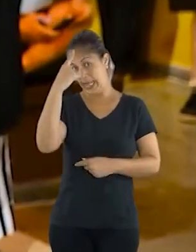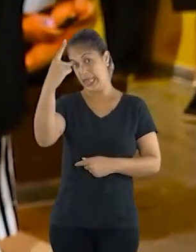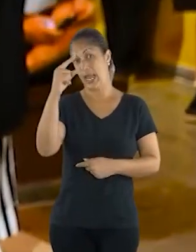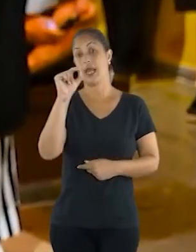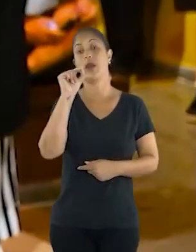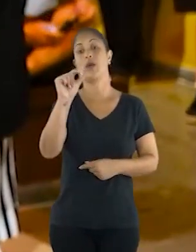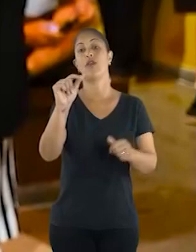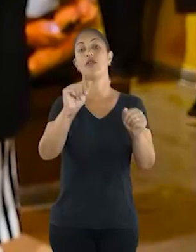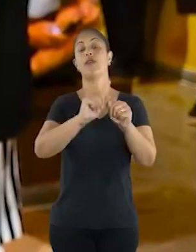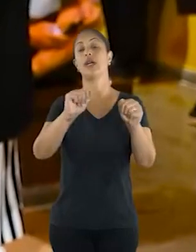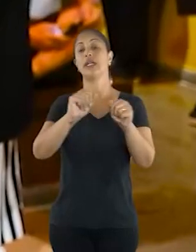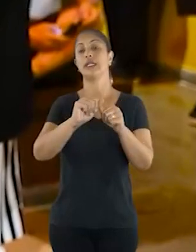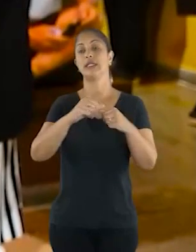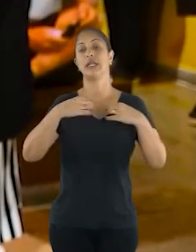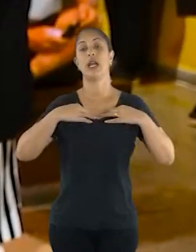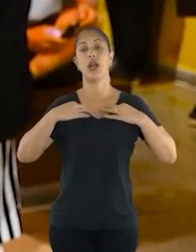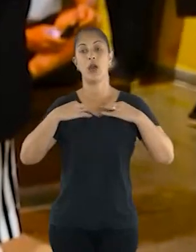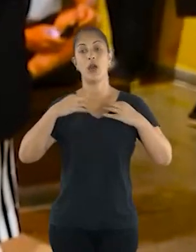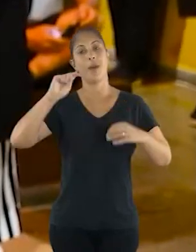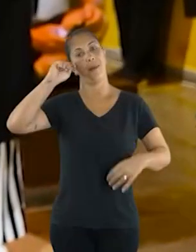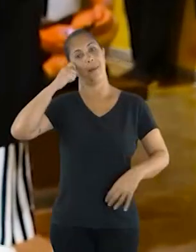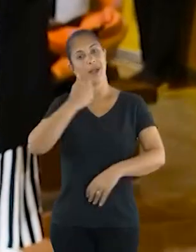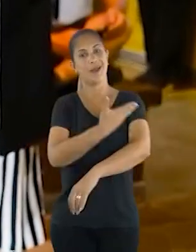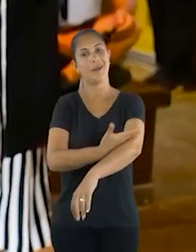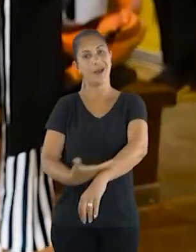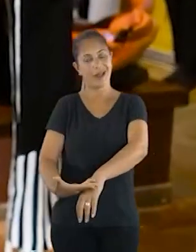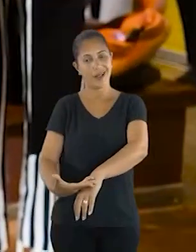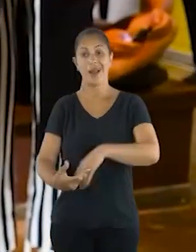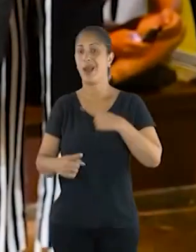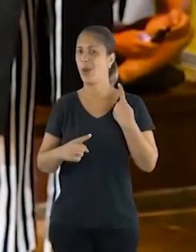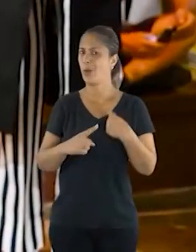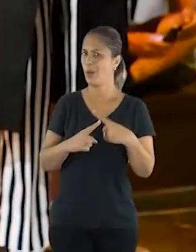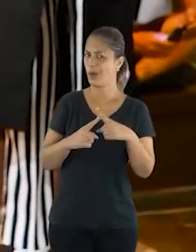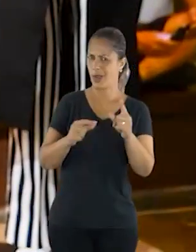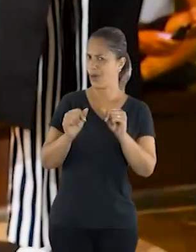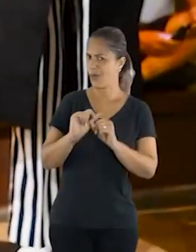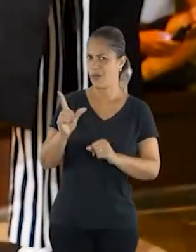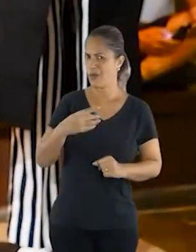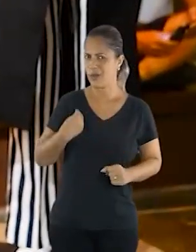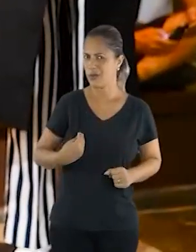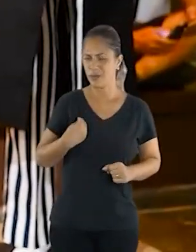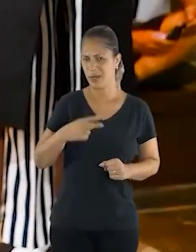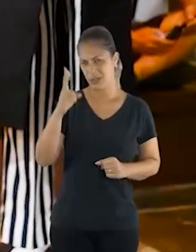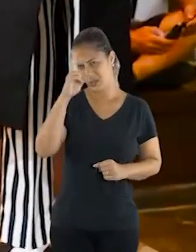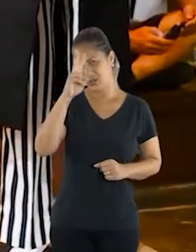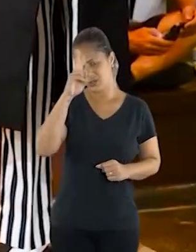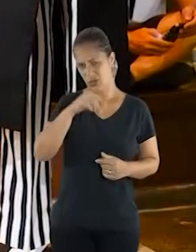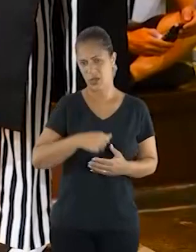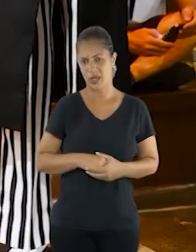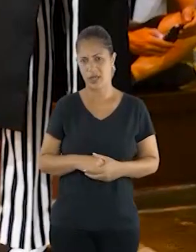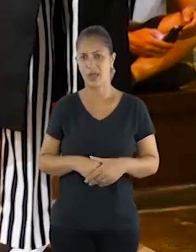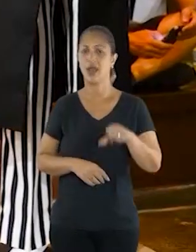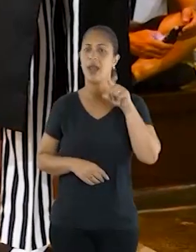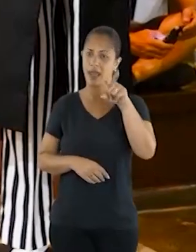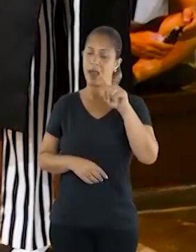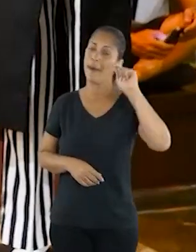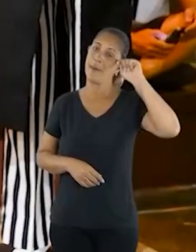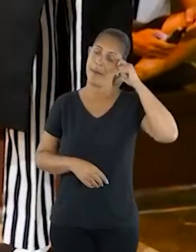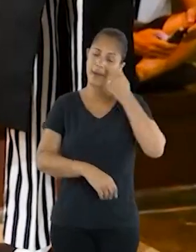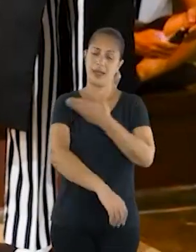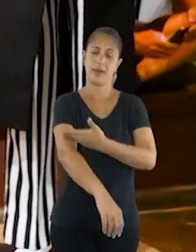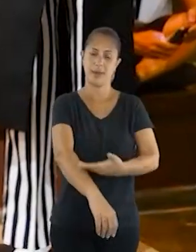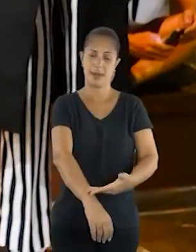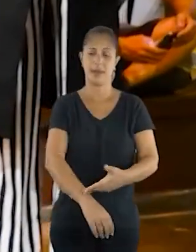ideia de fazer o figurino preto e branco, porque como ele não faz parte da história, ele é preto e